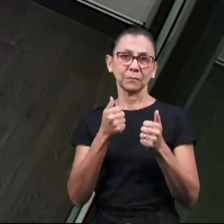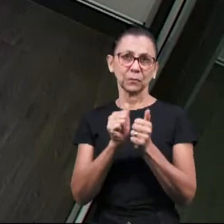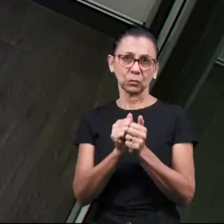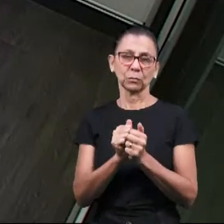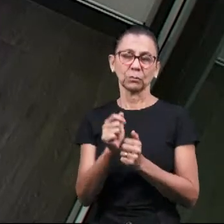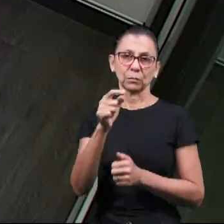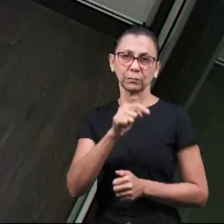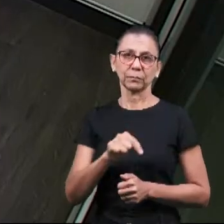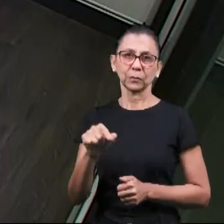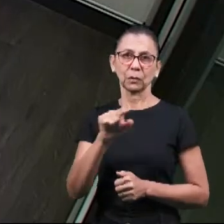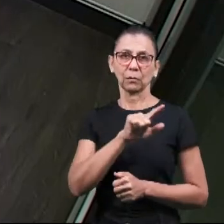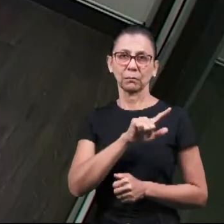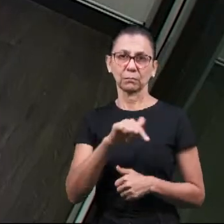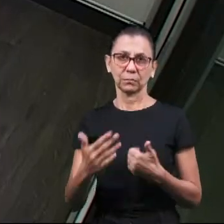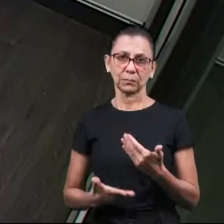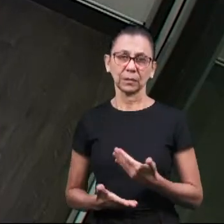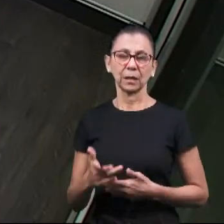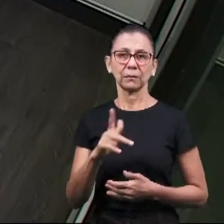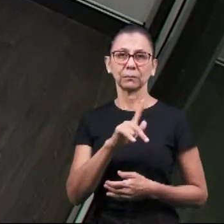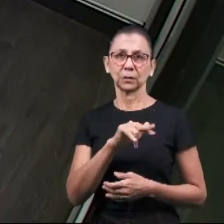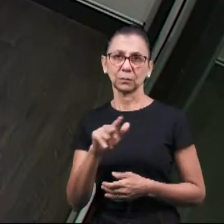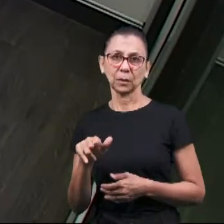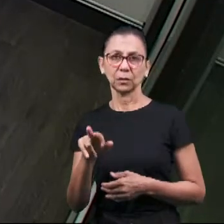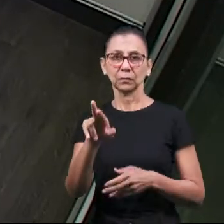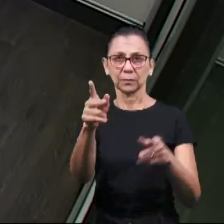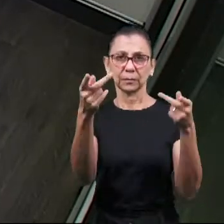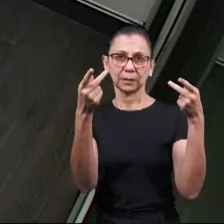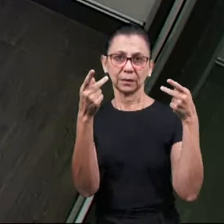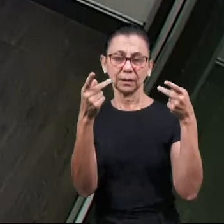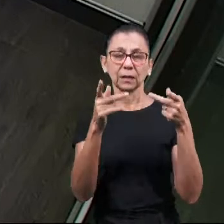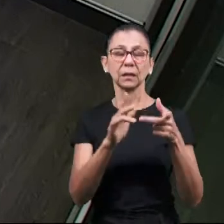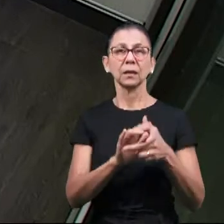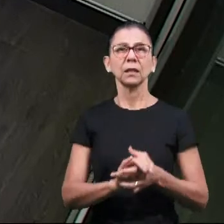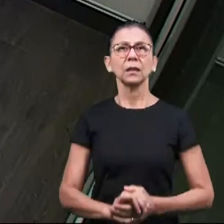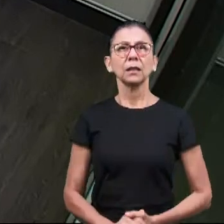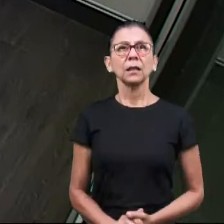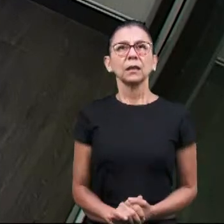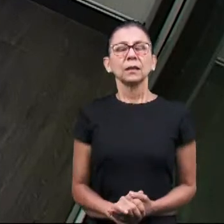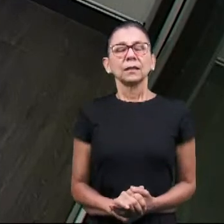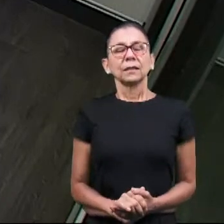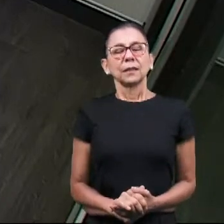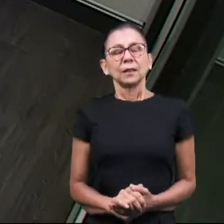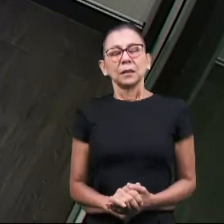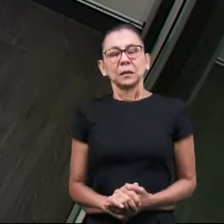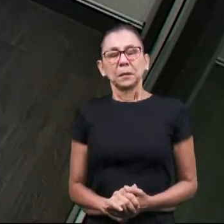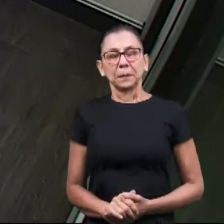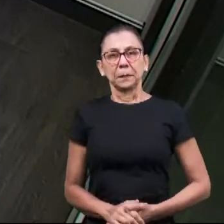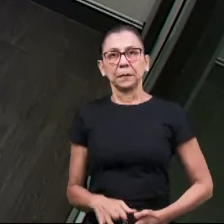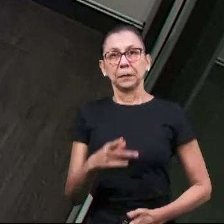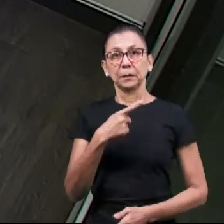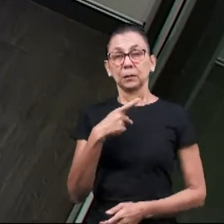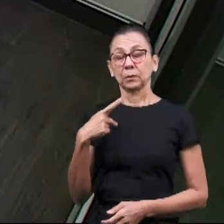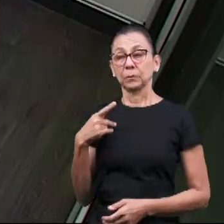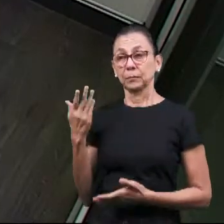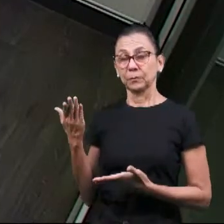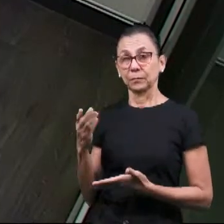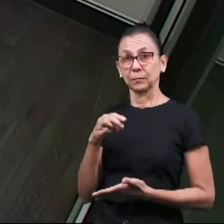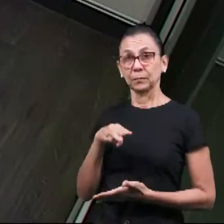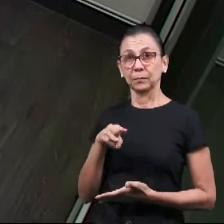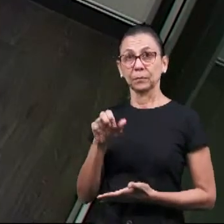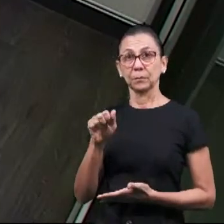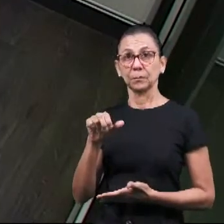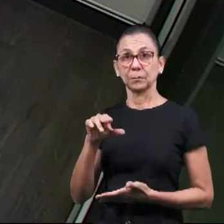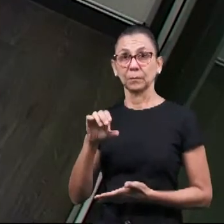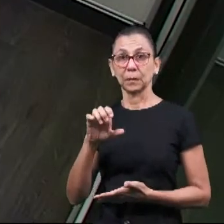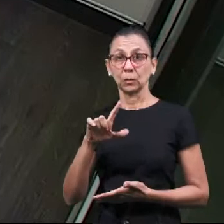alegria, talvez você não saiba, ou talvez você saiba e eu vou repetir, o pastor Manuel Bento passou por